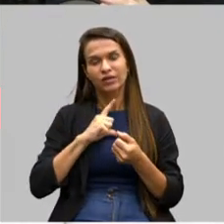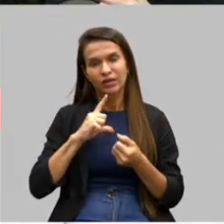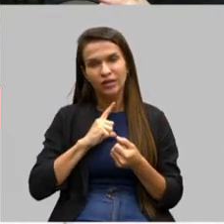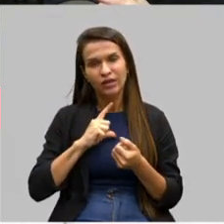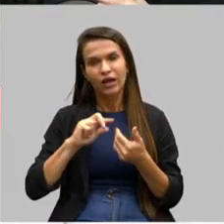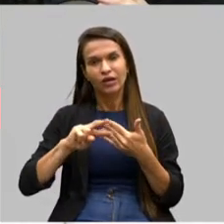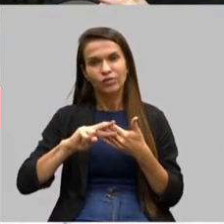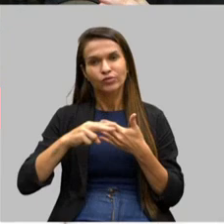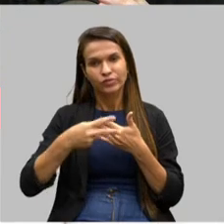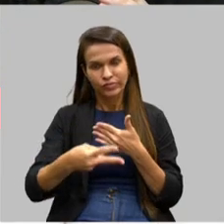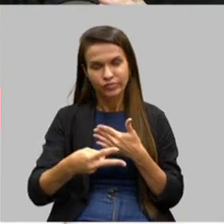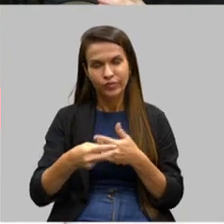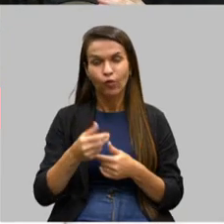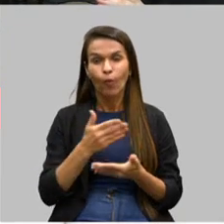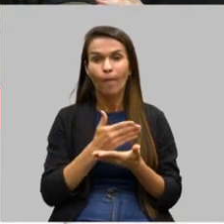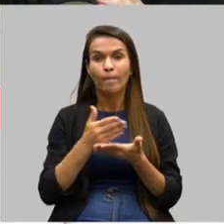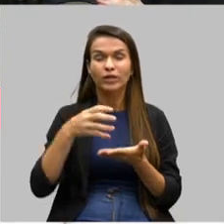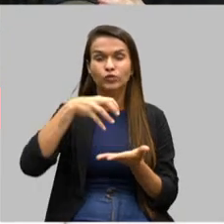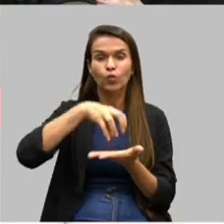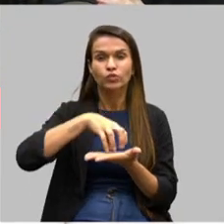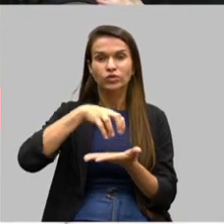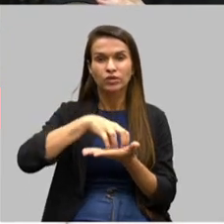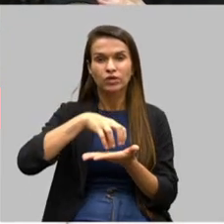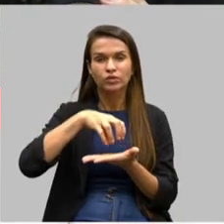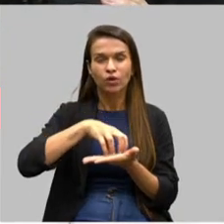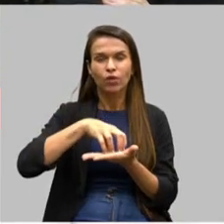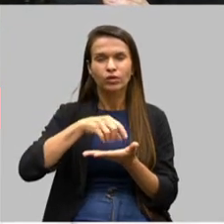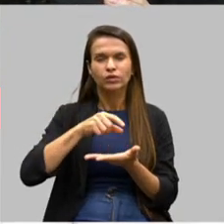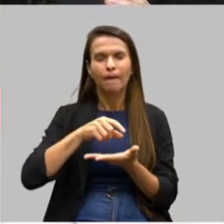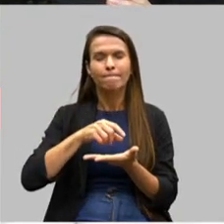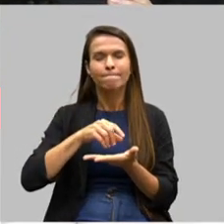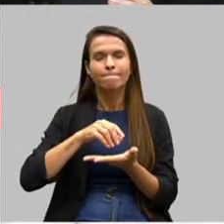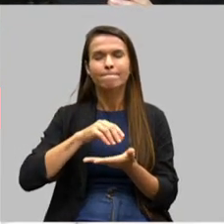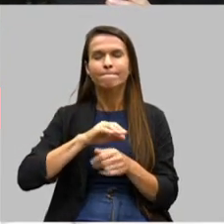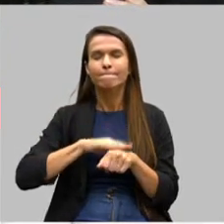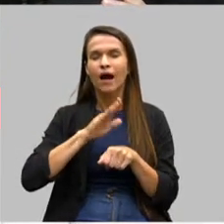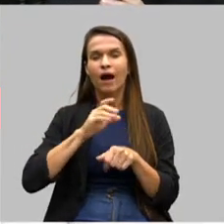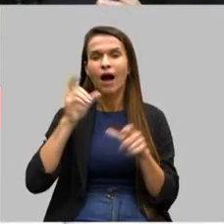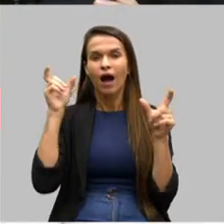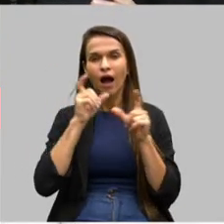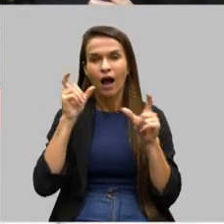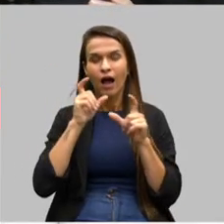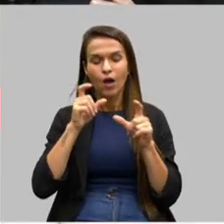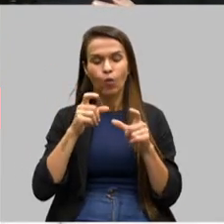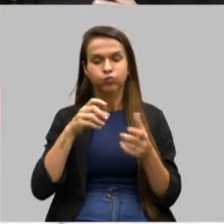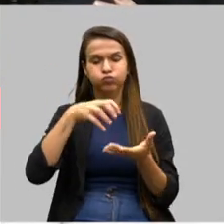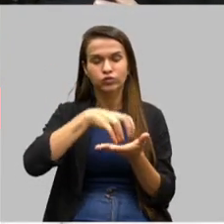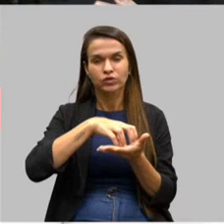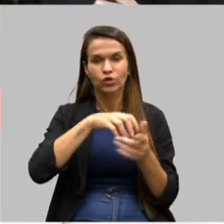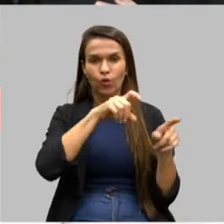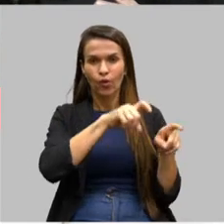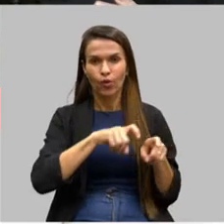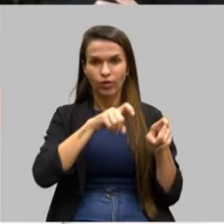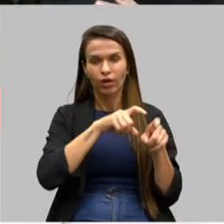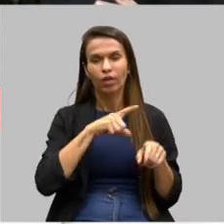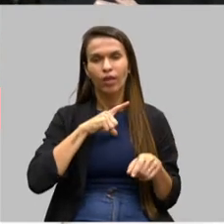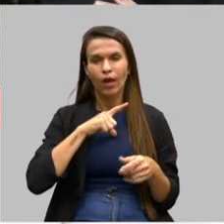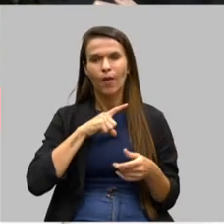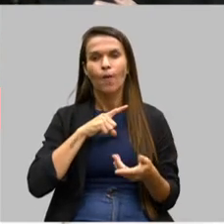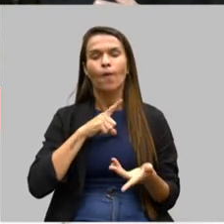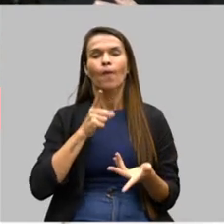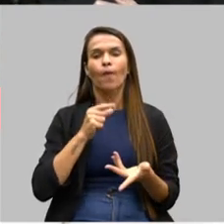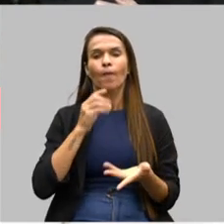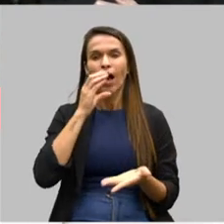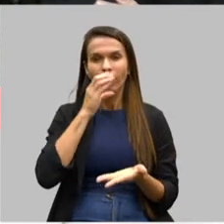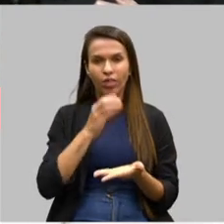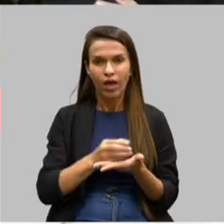Vou começar por um setor que talvez é aquele que chama mais atenção, que é o setor agrícola. Tem uma tese de um aluno